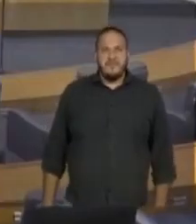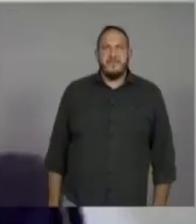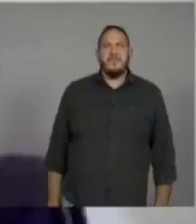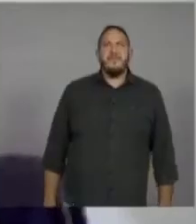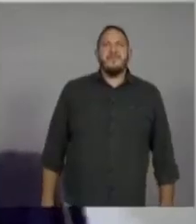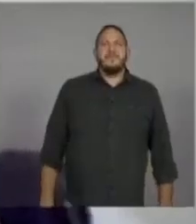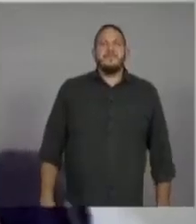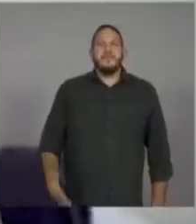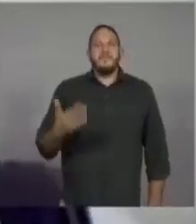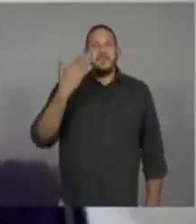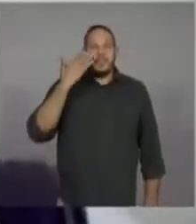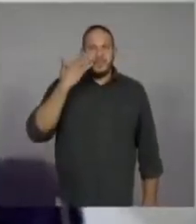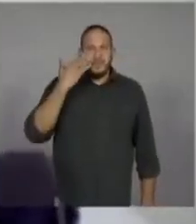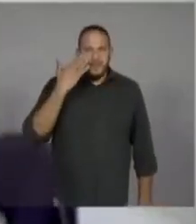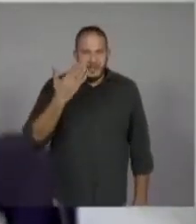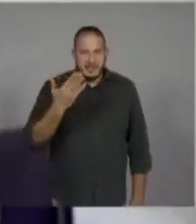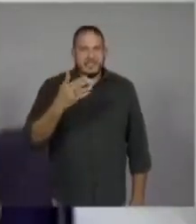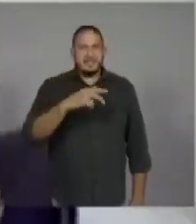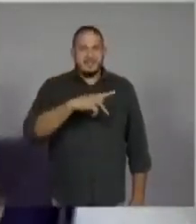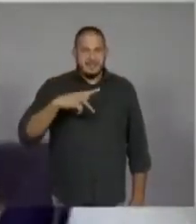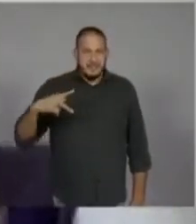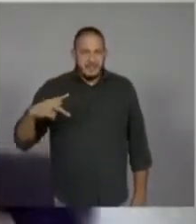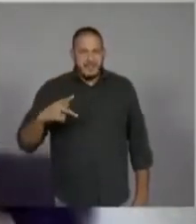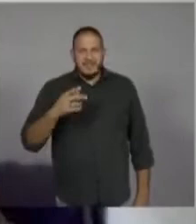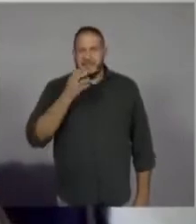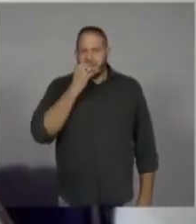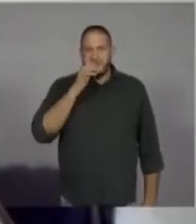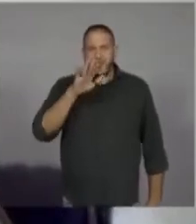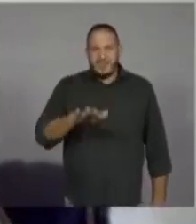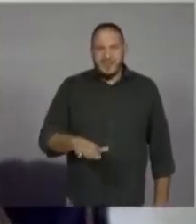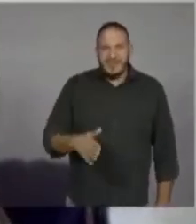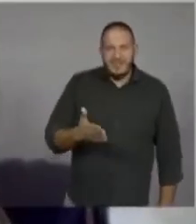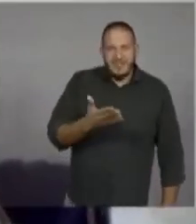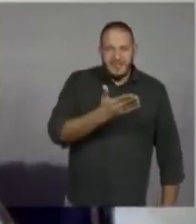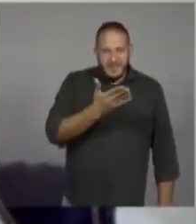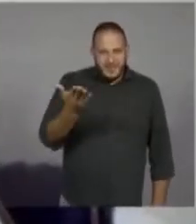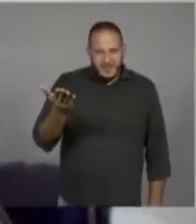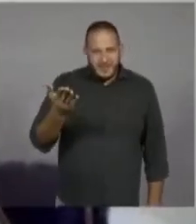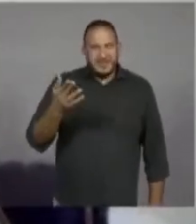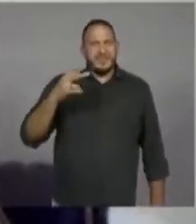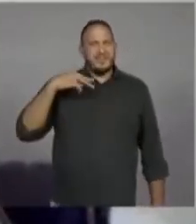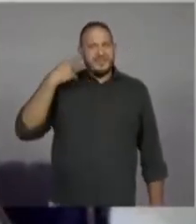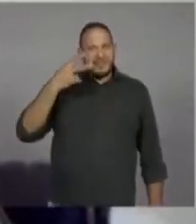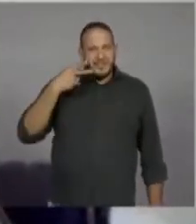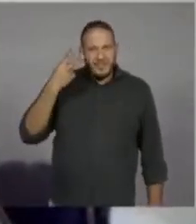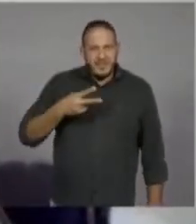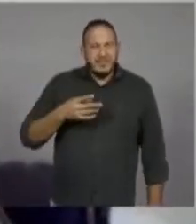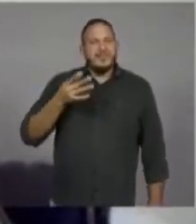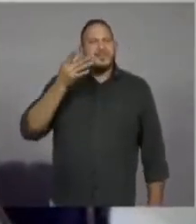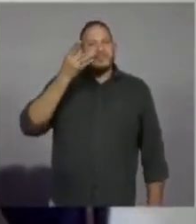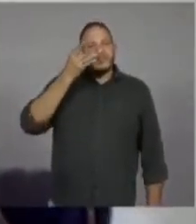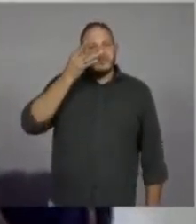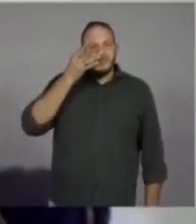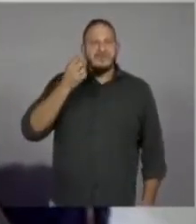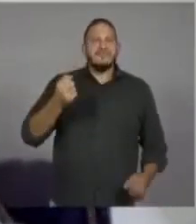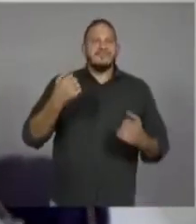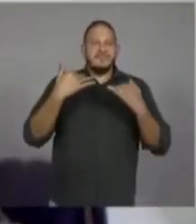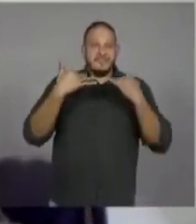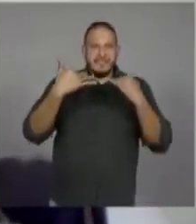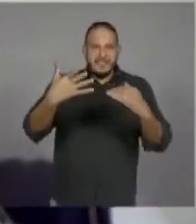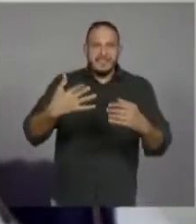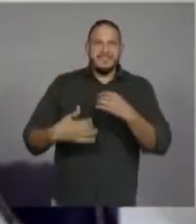Obrigada, presidente. Boa tarde, colegas vereadores e público presente, onde quer que esteja presente.